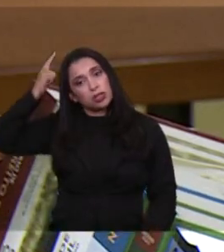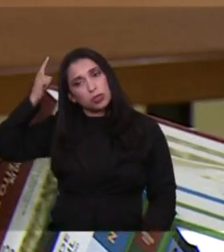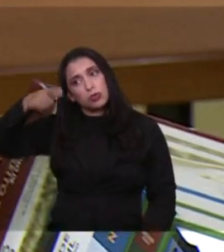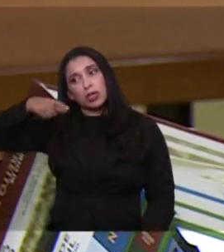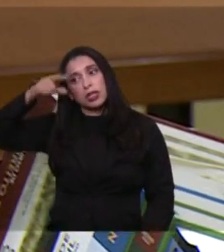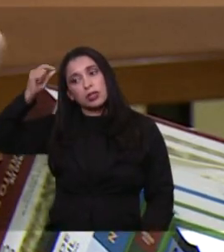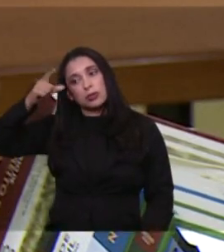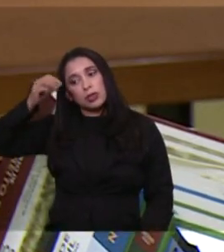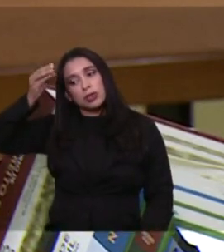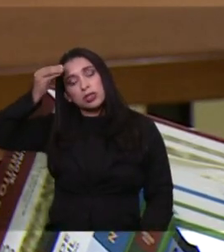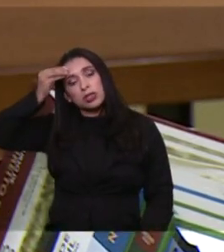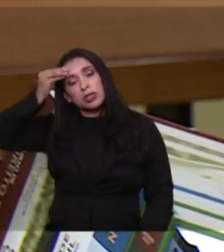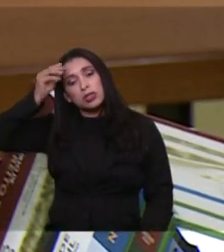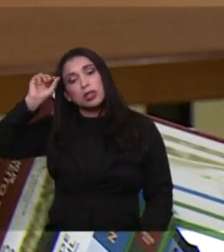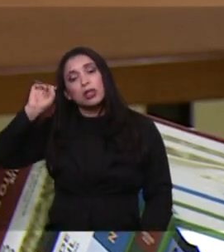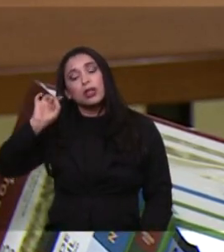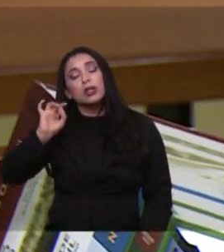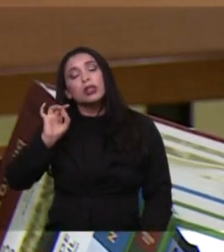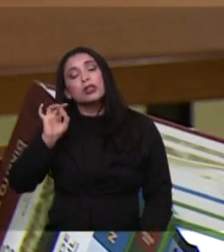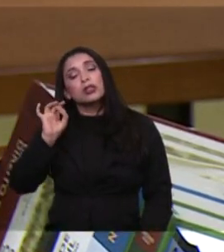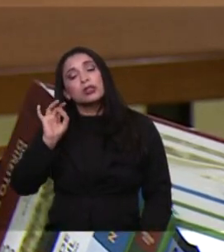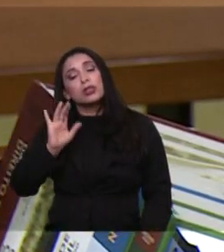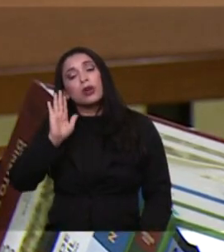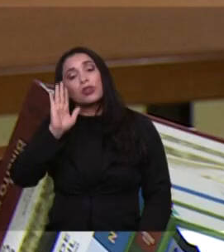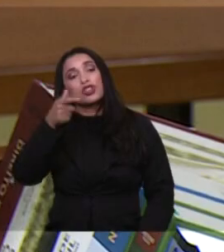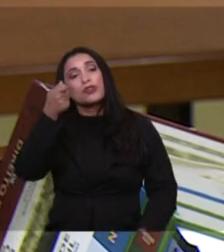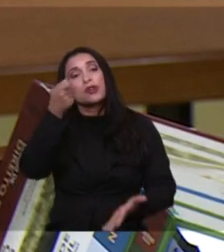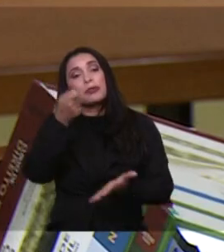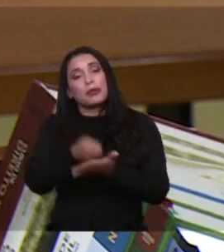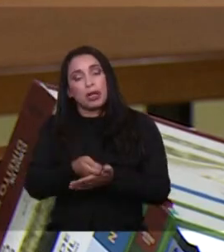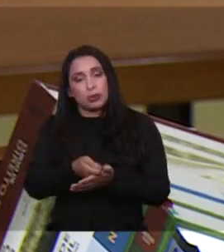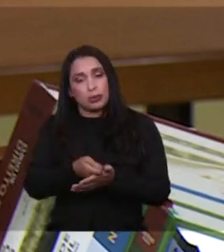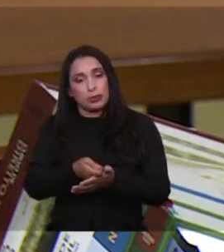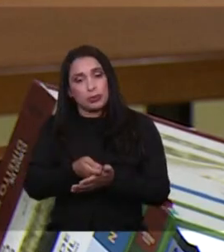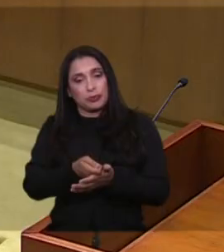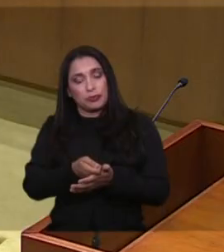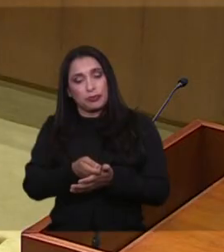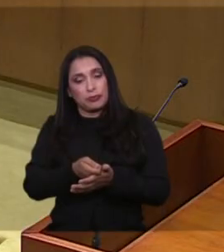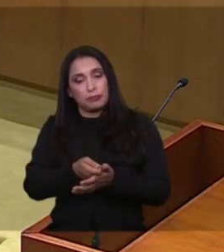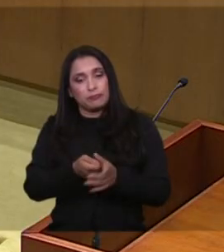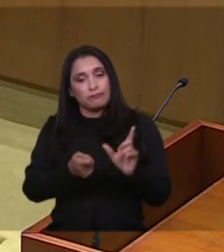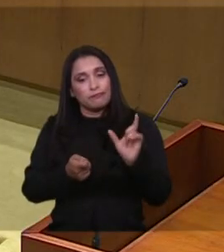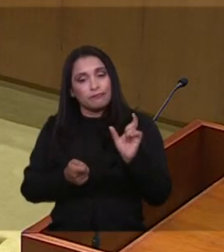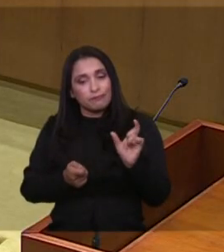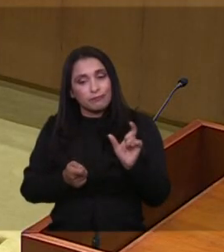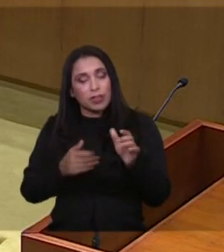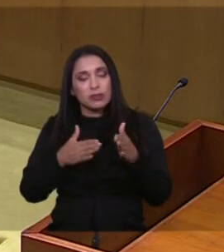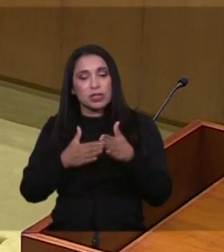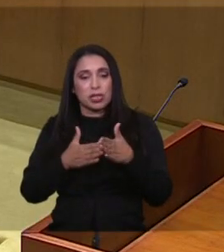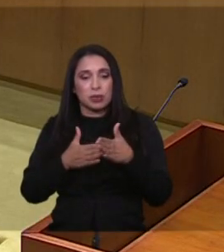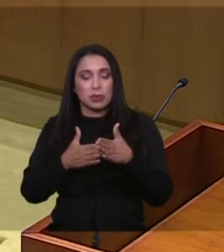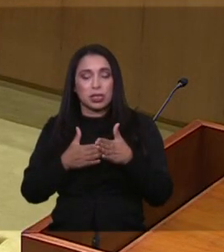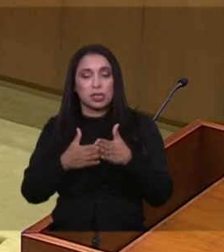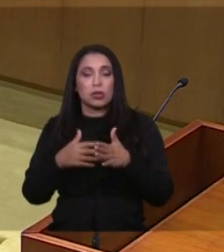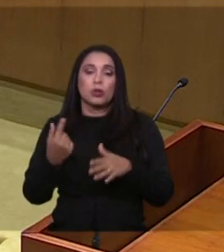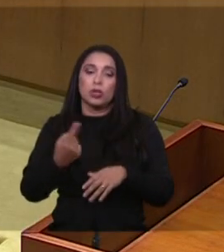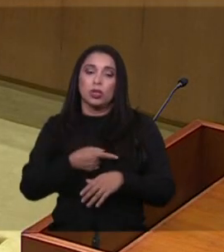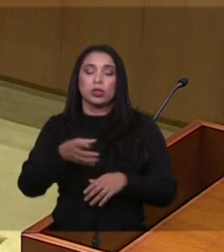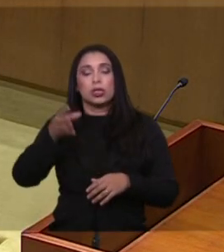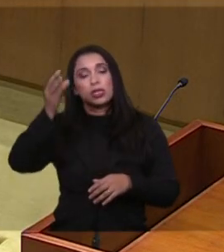que só em relação às indenizações já pagas. Houve essa limitação e nós entendemos.